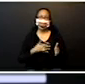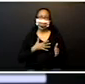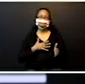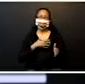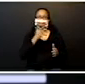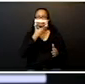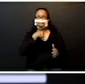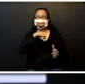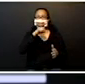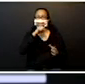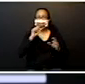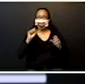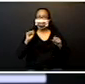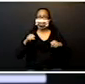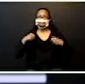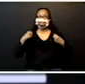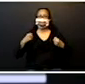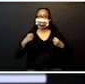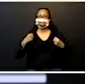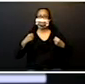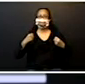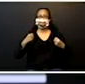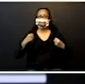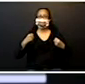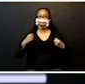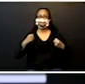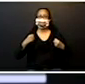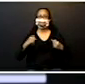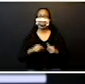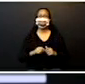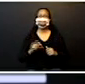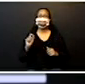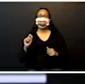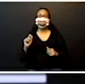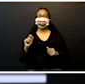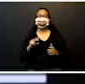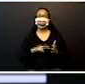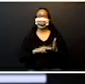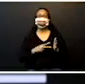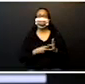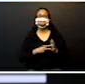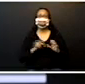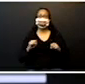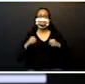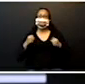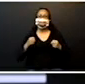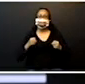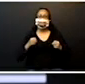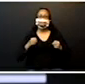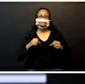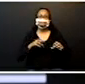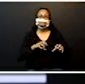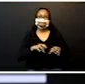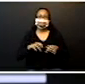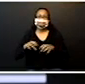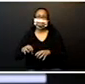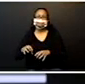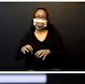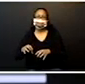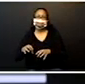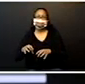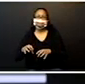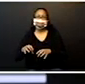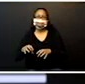forte. Forte, tá? Tão forte que arrasta o Polo Sul e amarra no